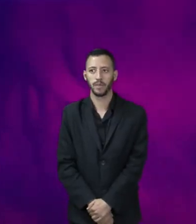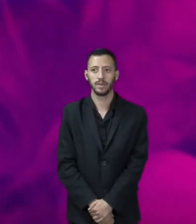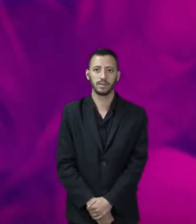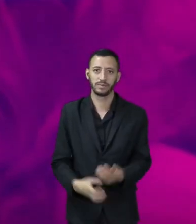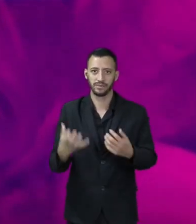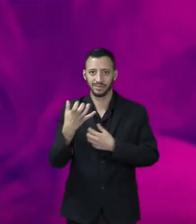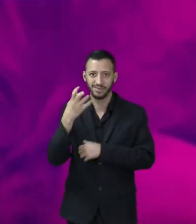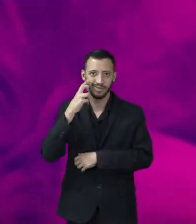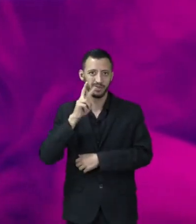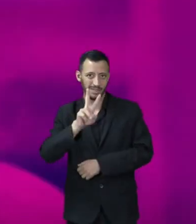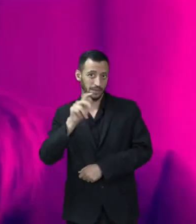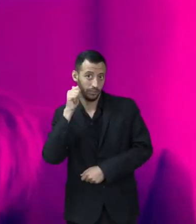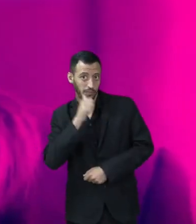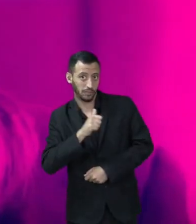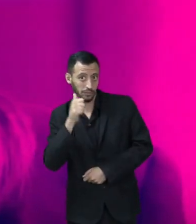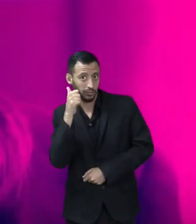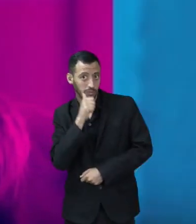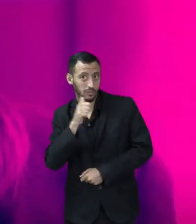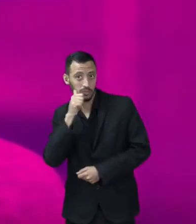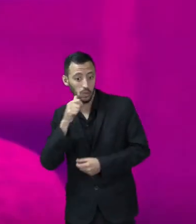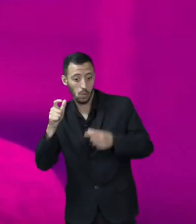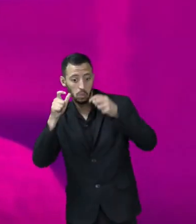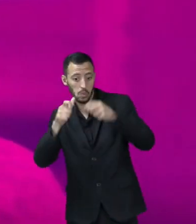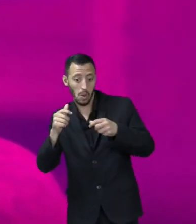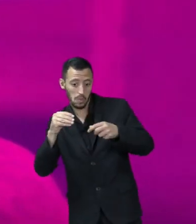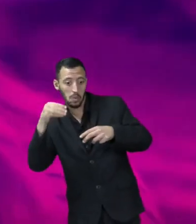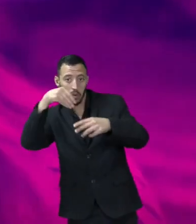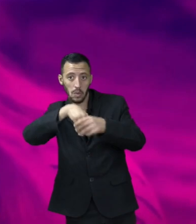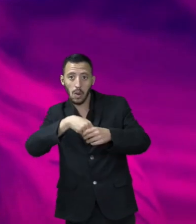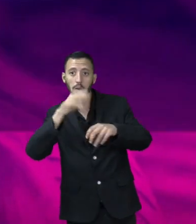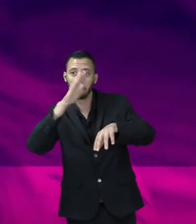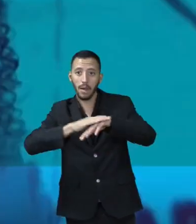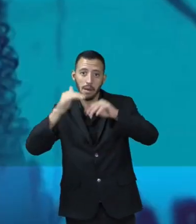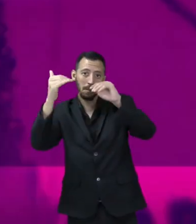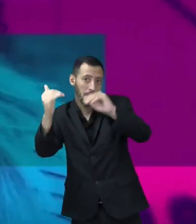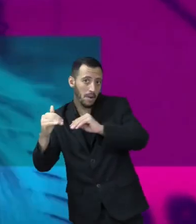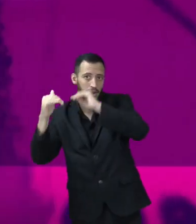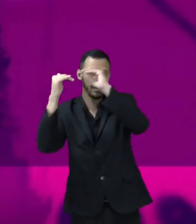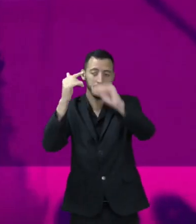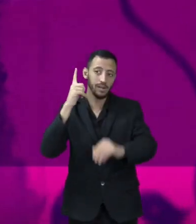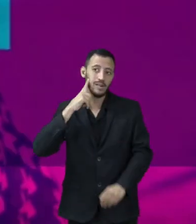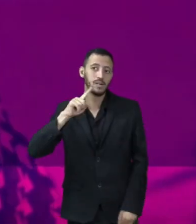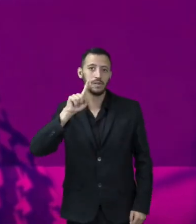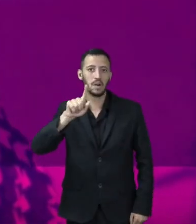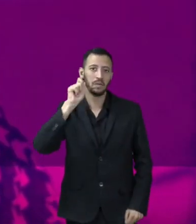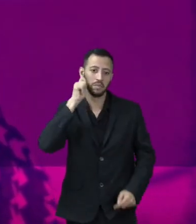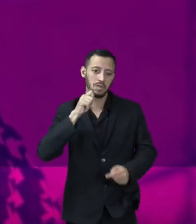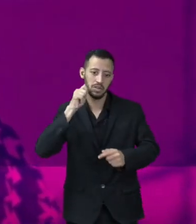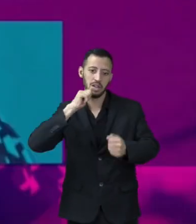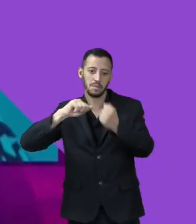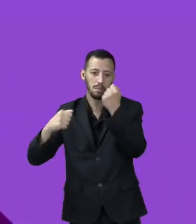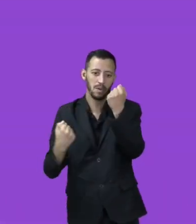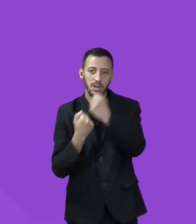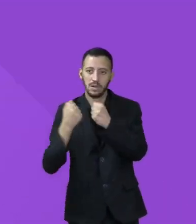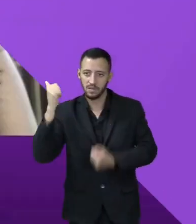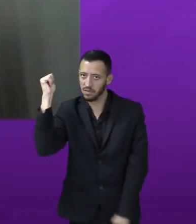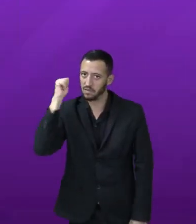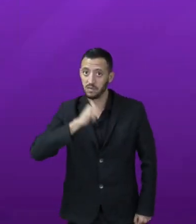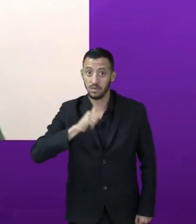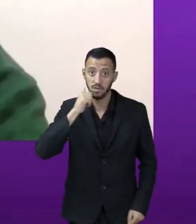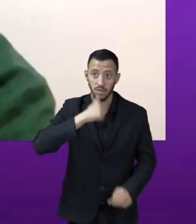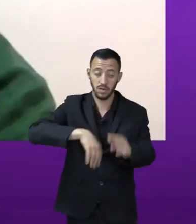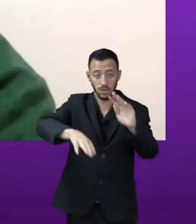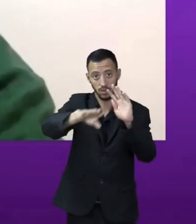Quer ver mais mulheres ocupando espaços de poder? Então se liga no Elas por Elas. O programa